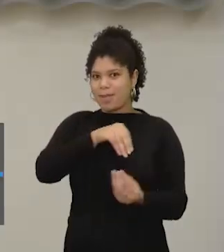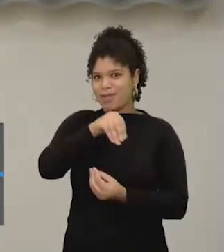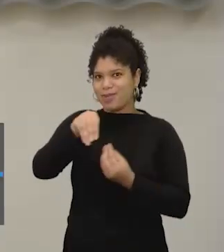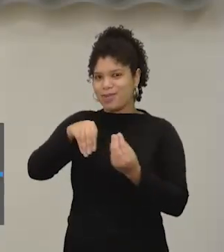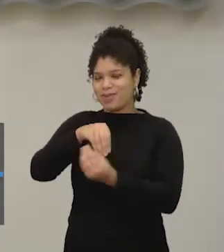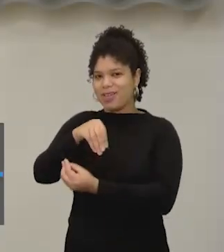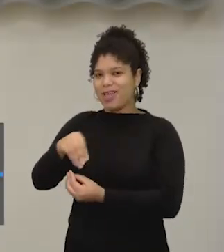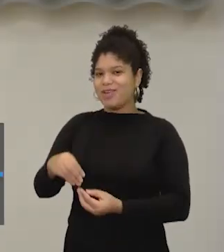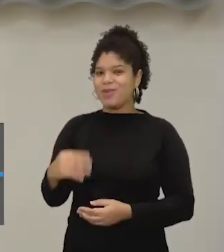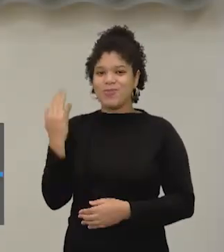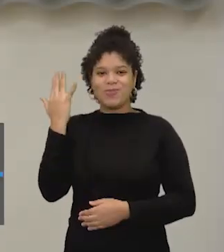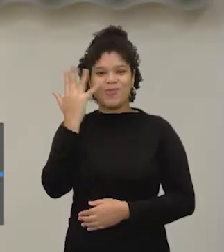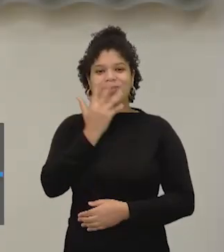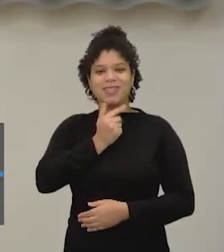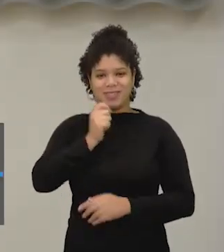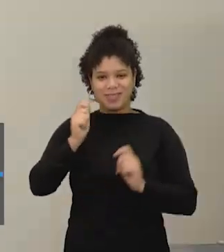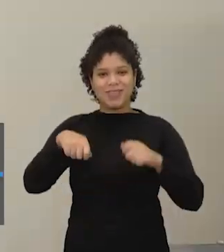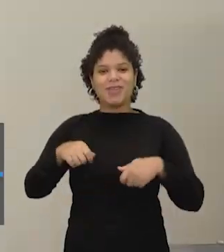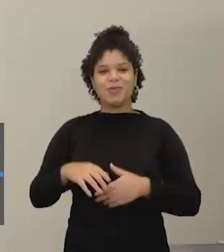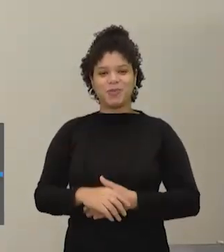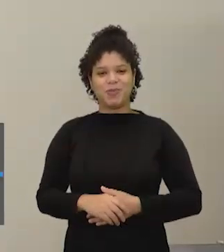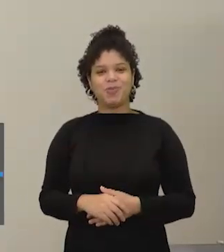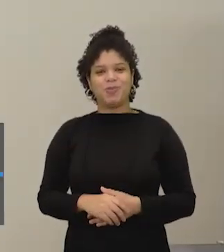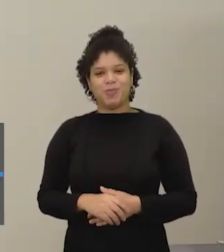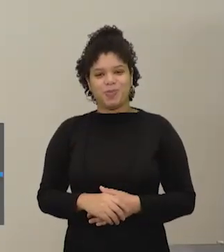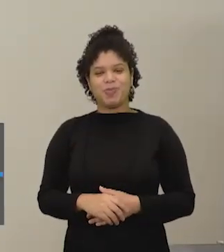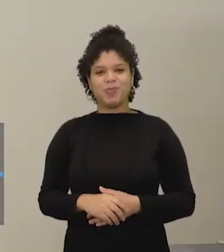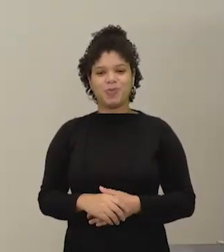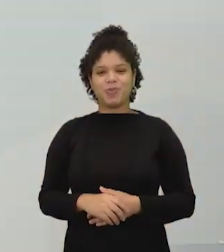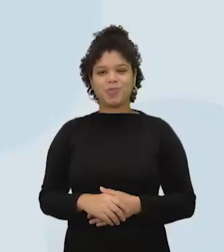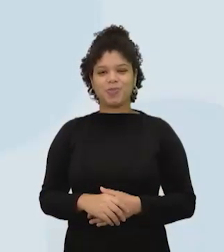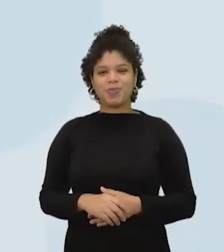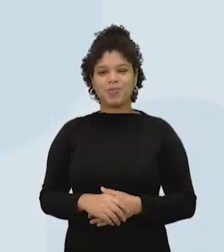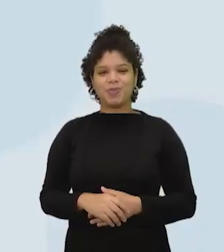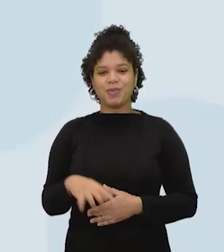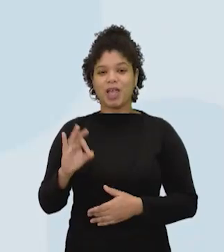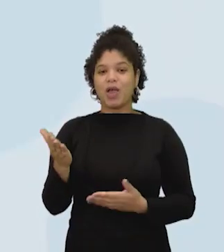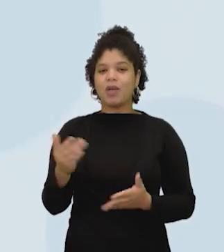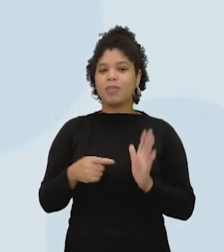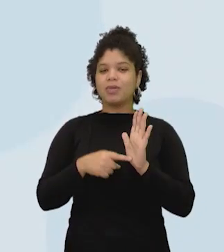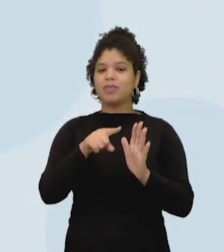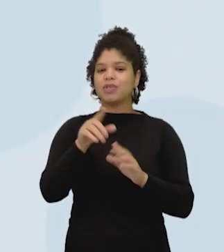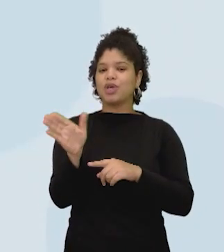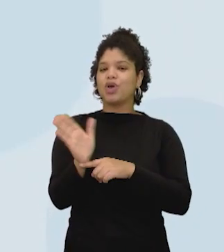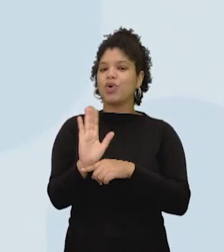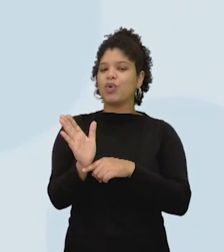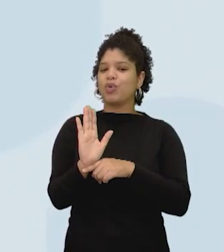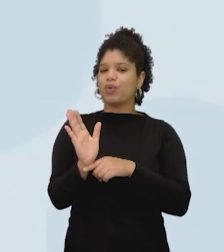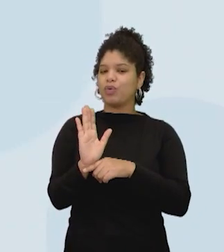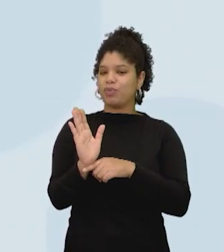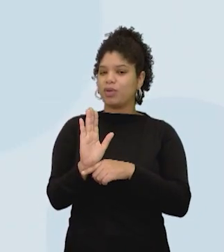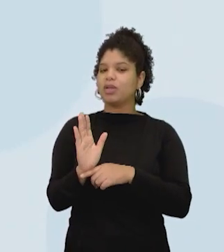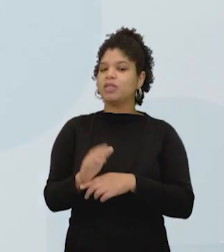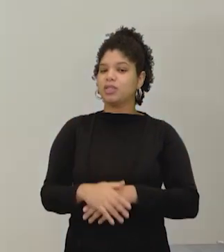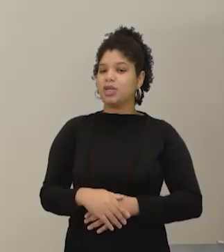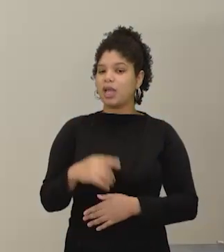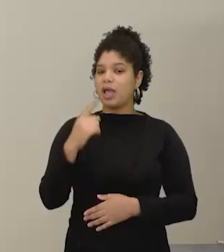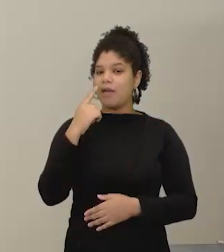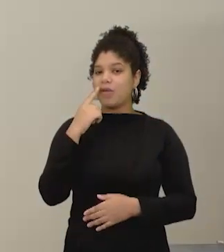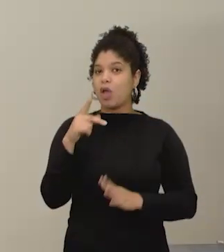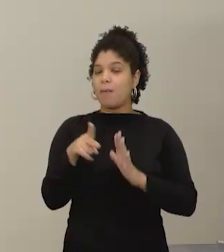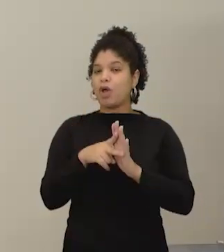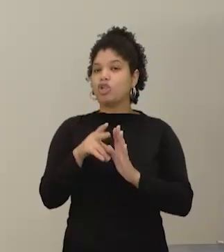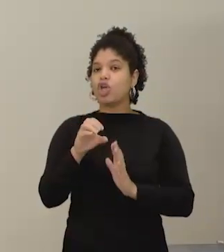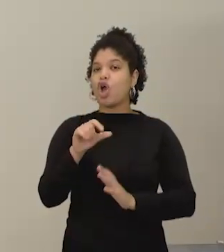fazer essas misturas. Saem coisas incríveis, turma. Então, eu trouxe um vídeo de uma pintura a